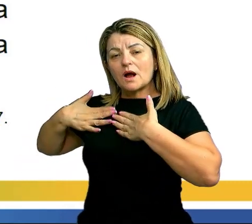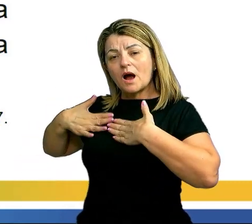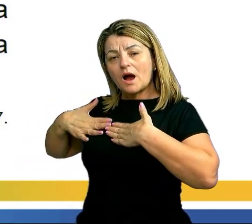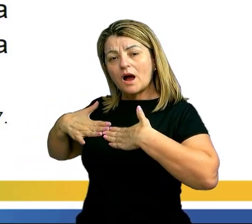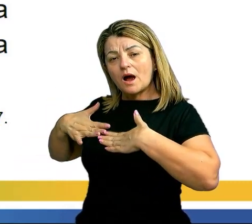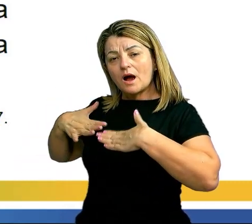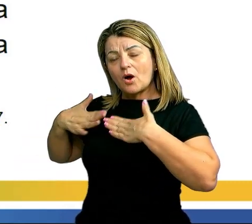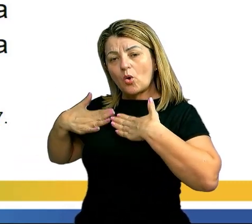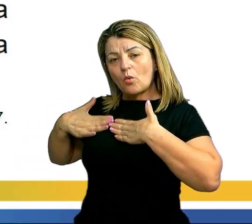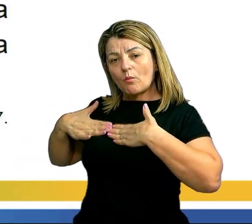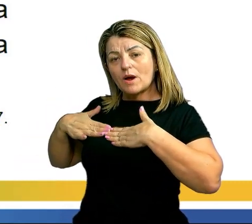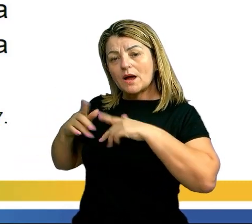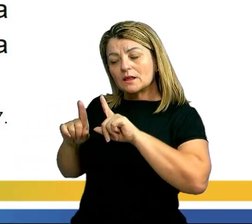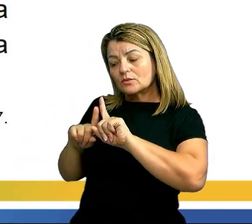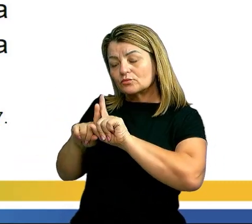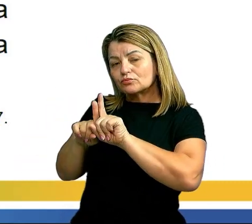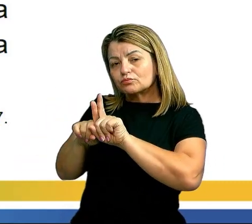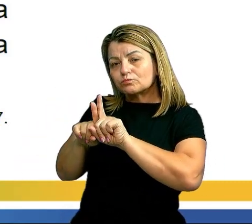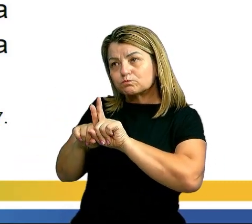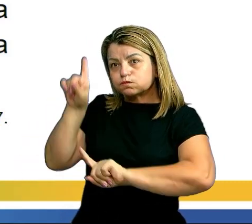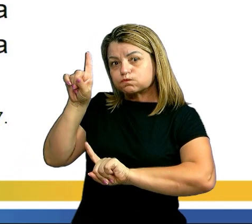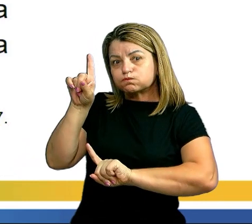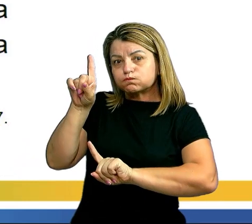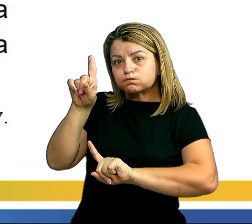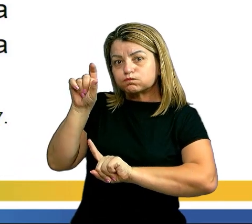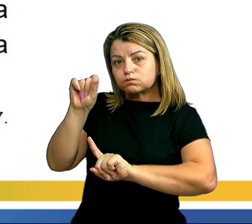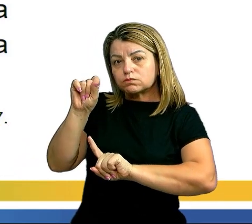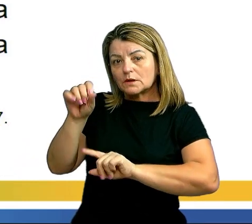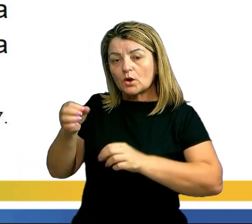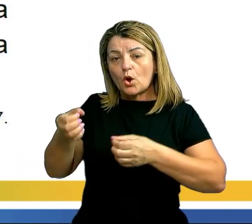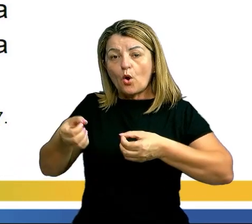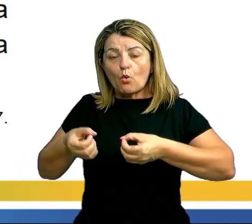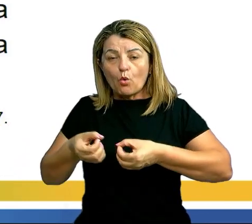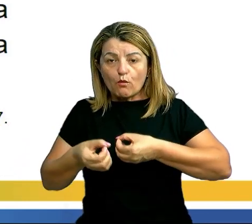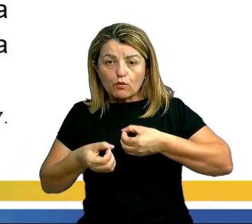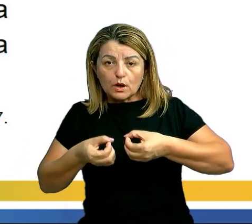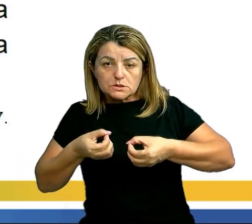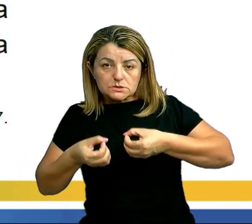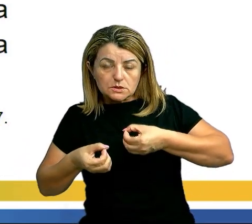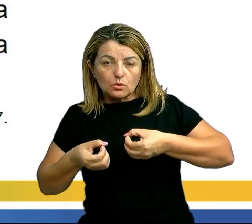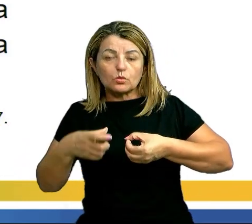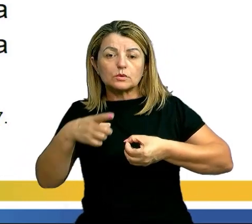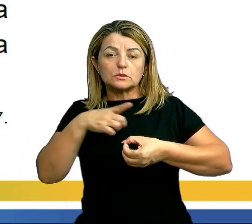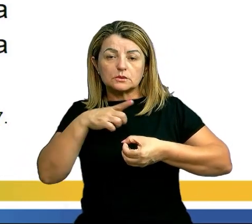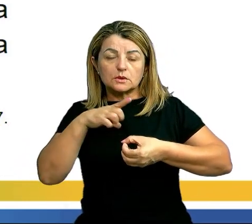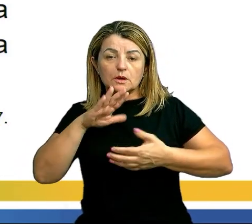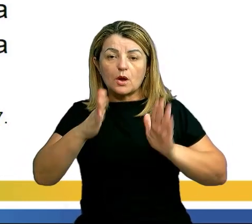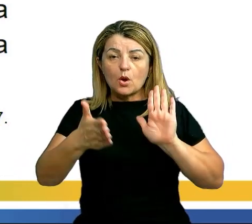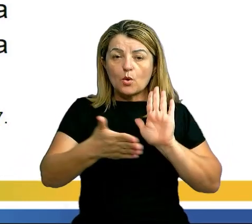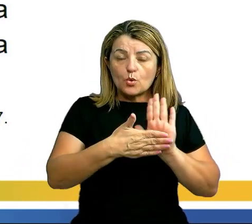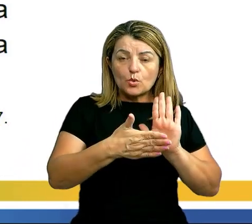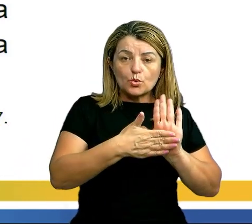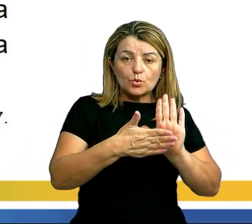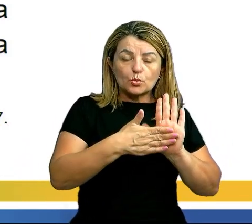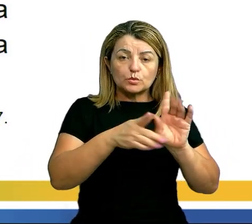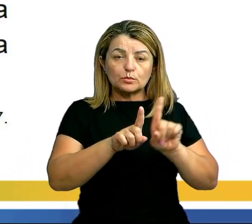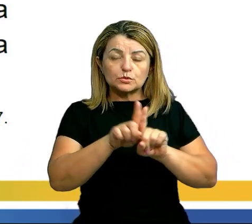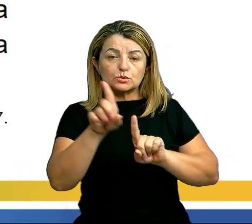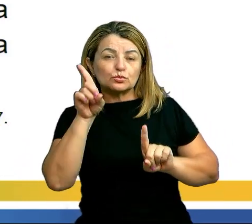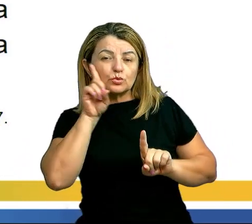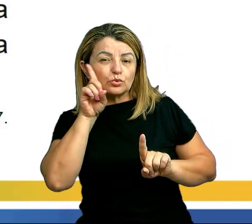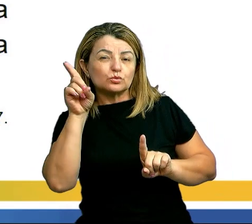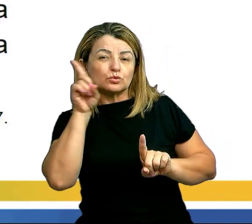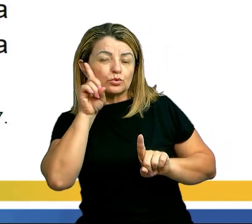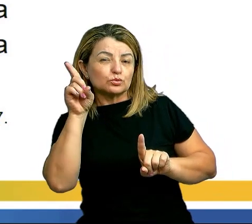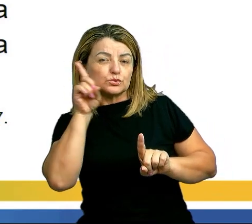temperatura basal da mulher se eleva ligeiramente com a ovulação. Então, registrar essa temperatura diariamente por